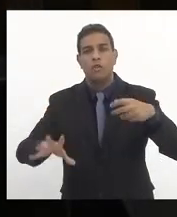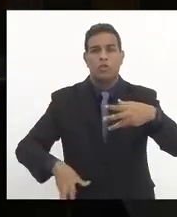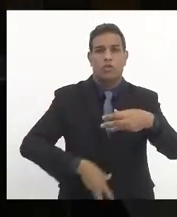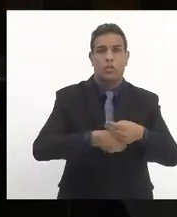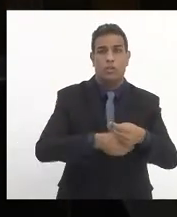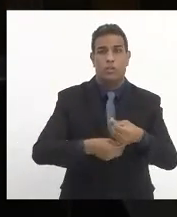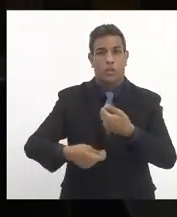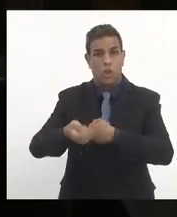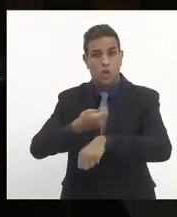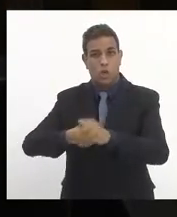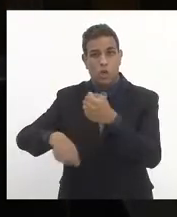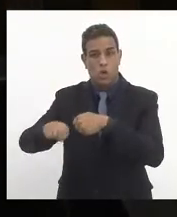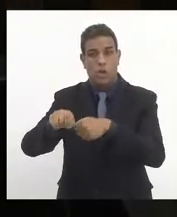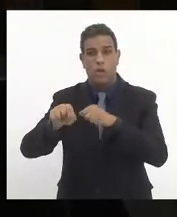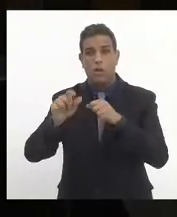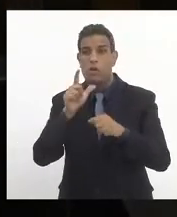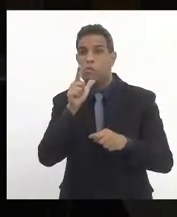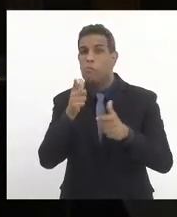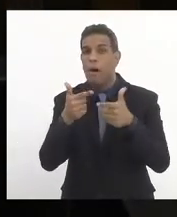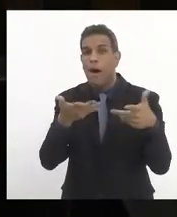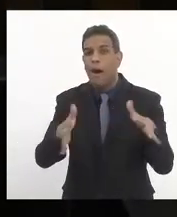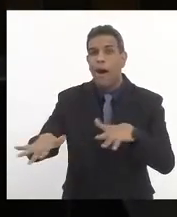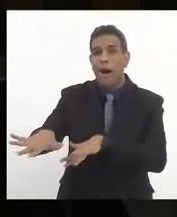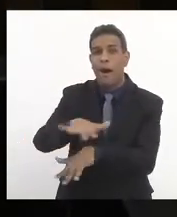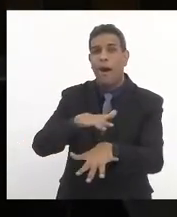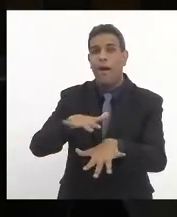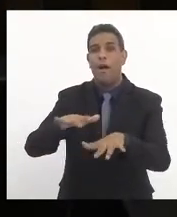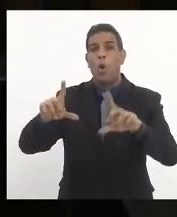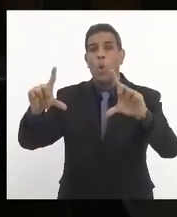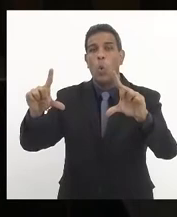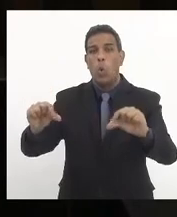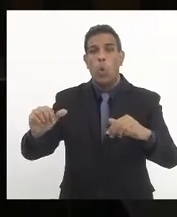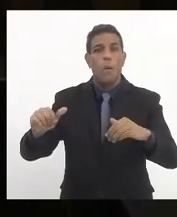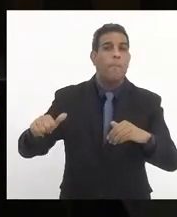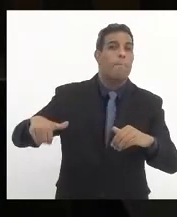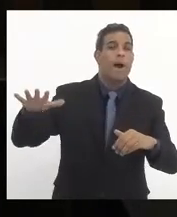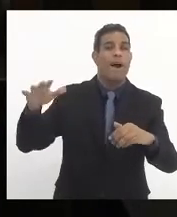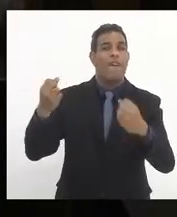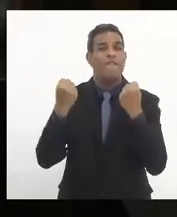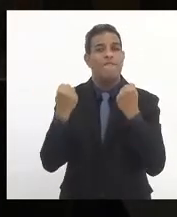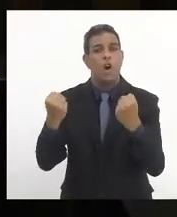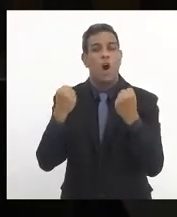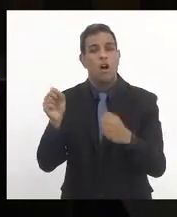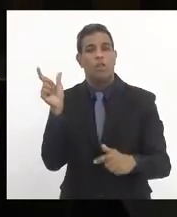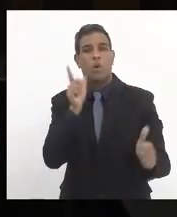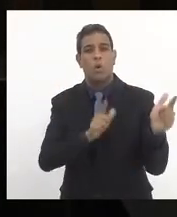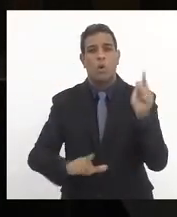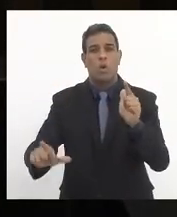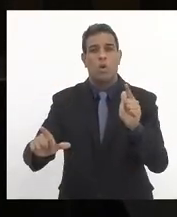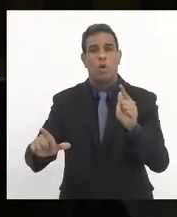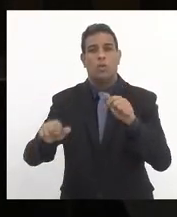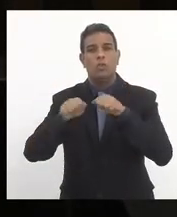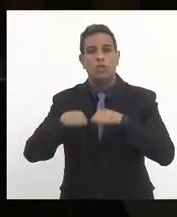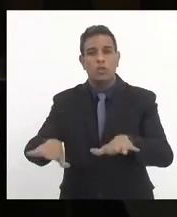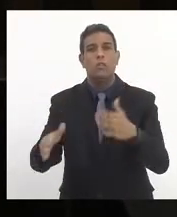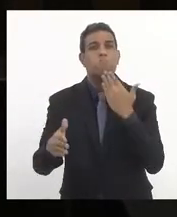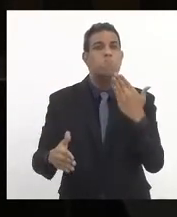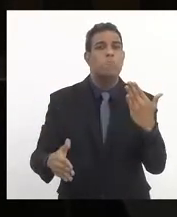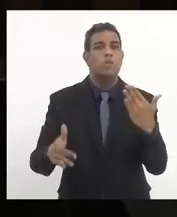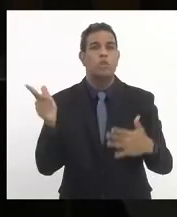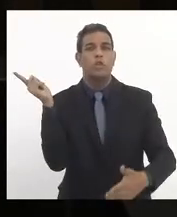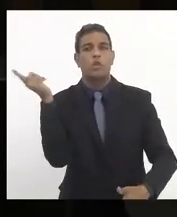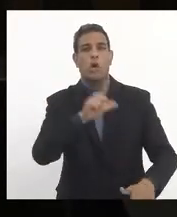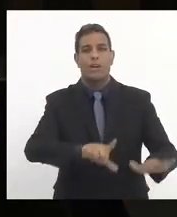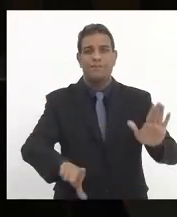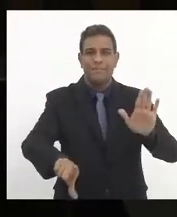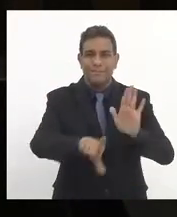economia do mar transcende o petróleo e gás. É muito, muito mais. Estamos pedindo urgência para que esse